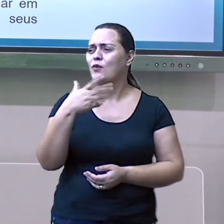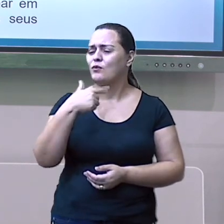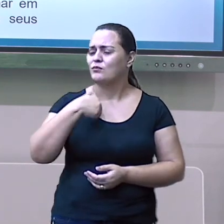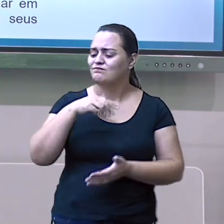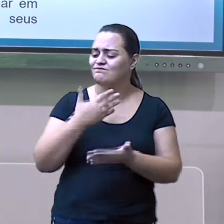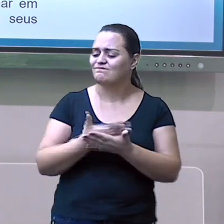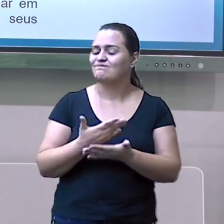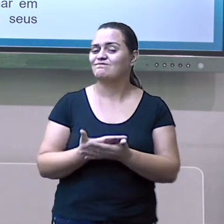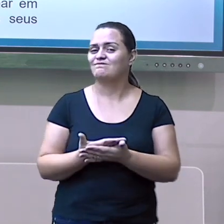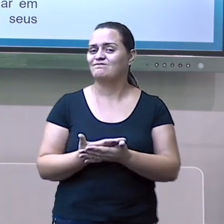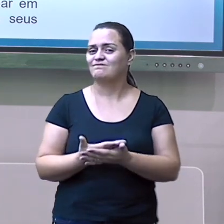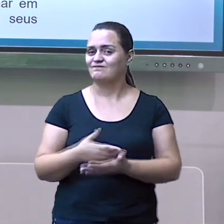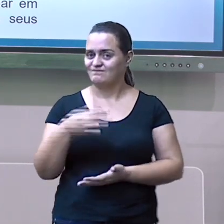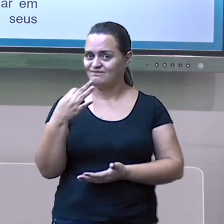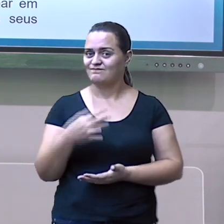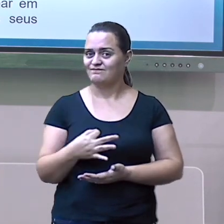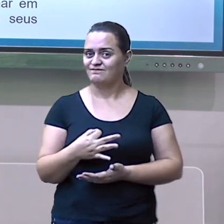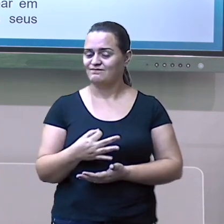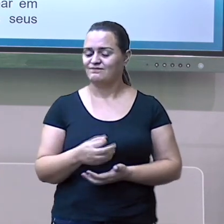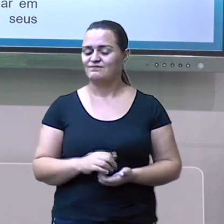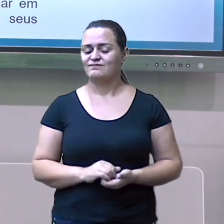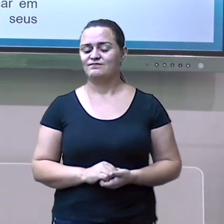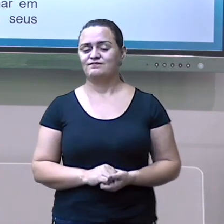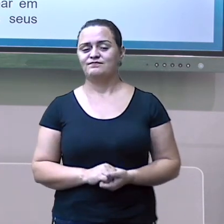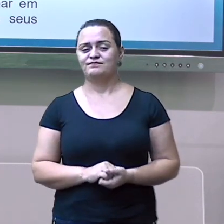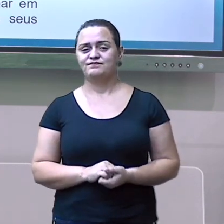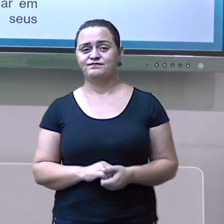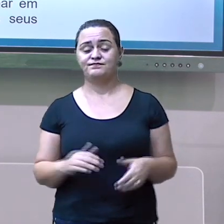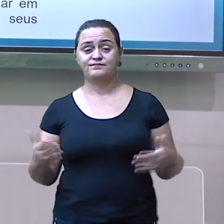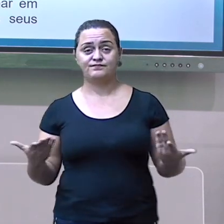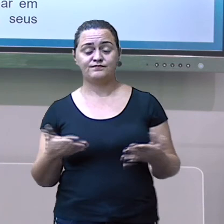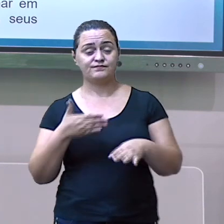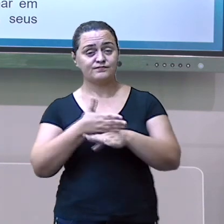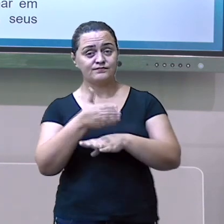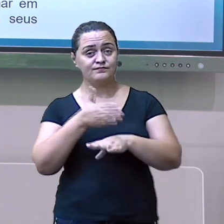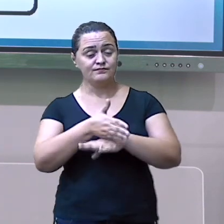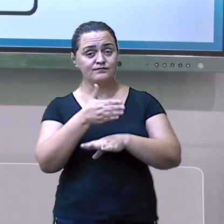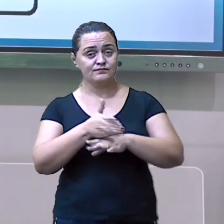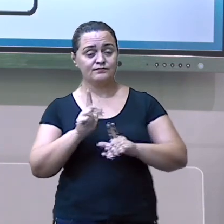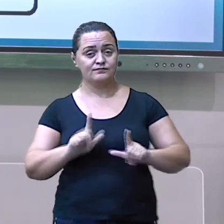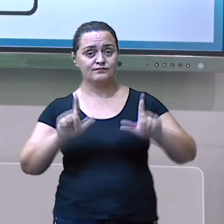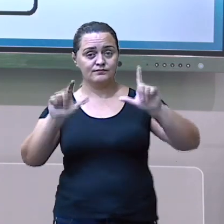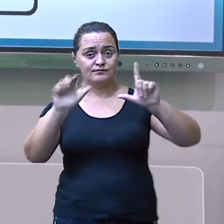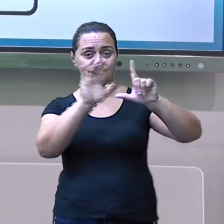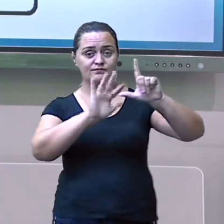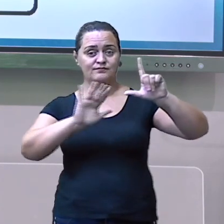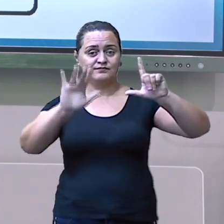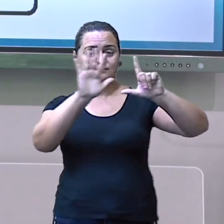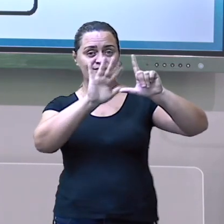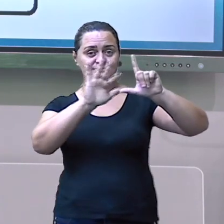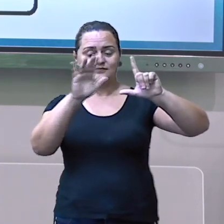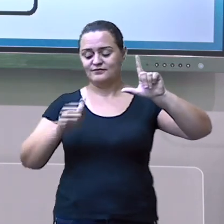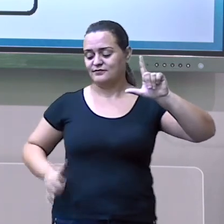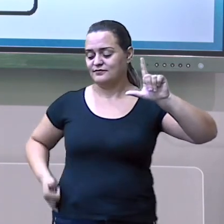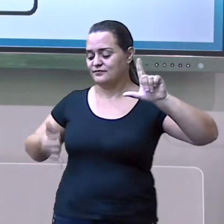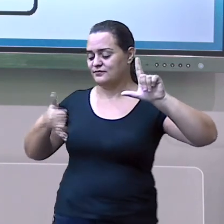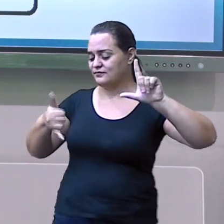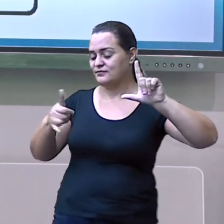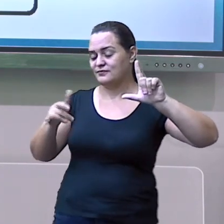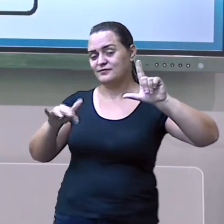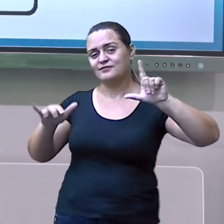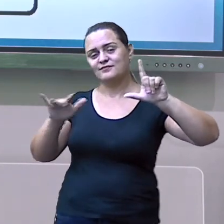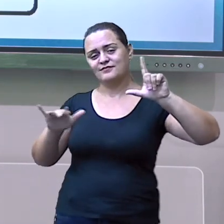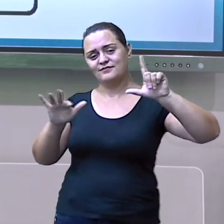hoje. Para acessar, aponte a câmera do celular para a imagem que aparece aqui